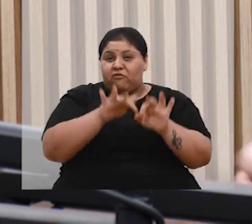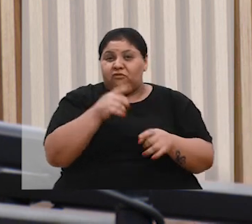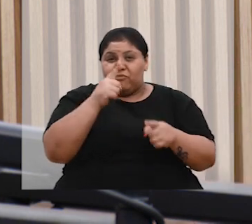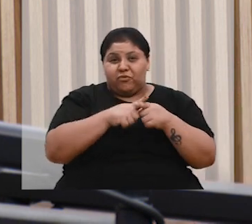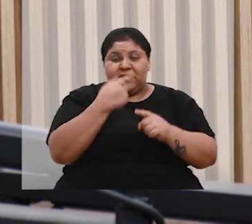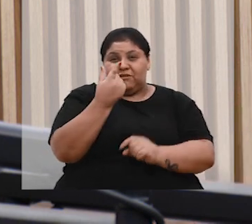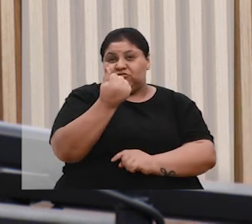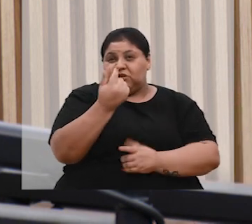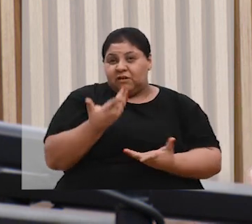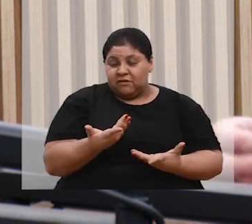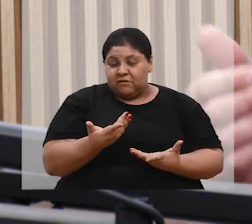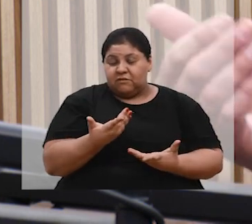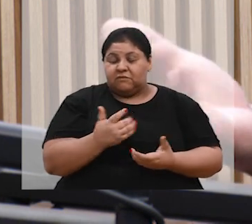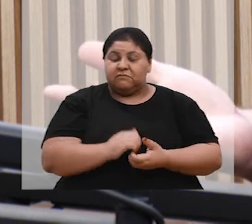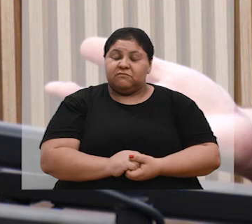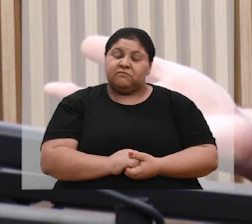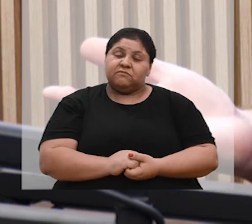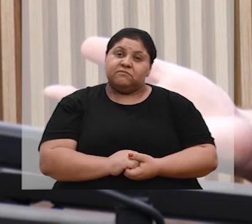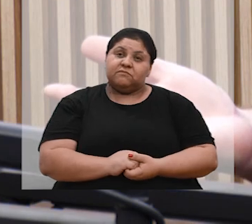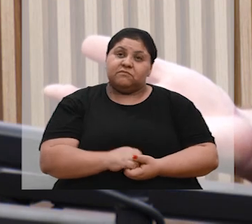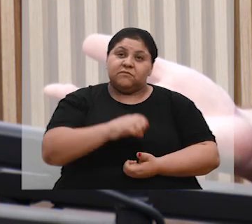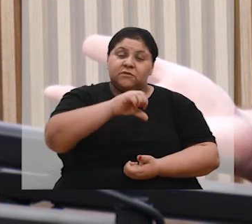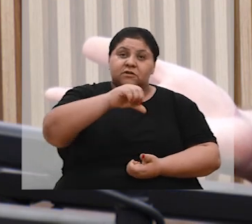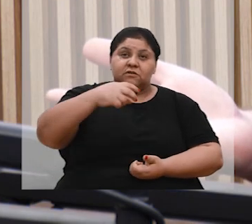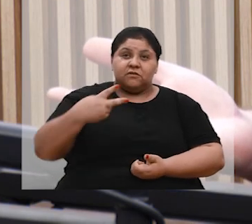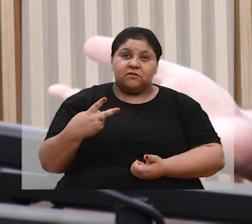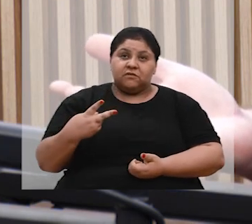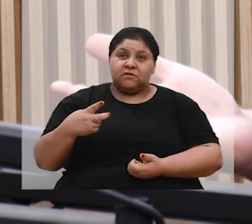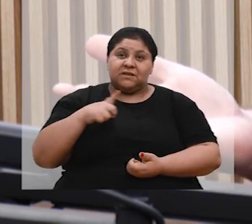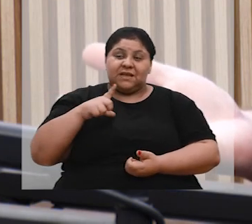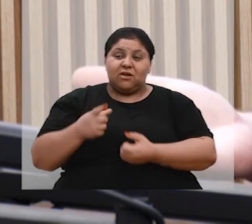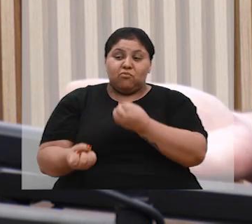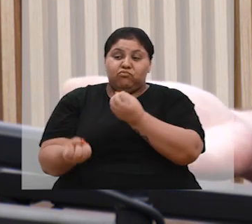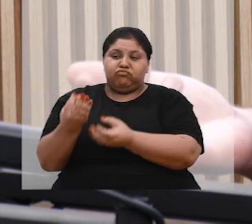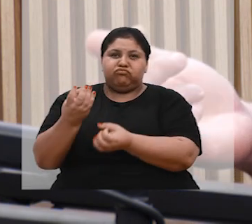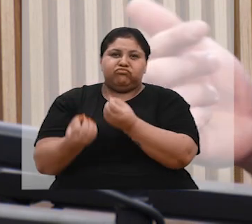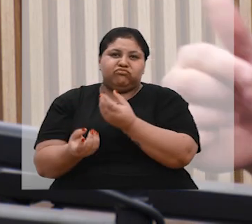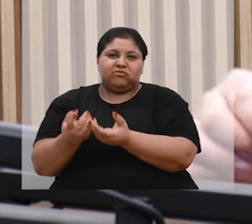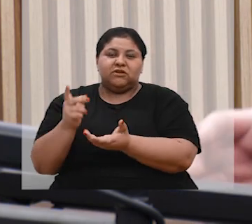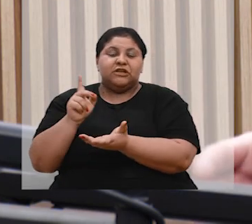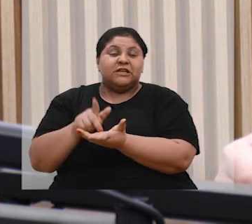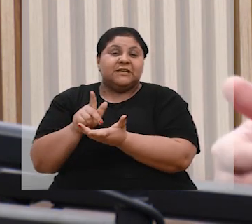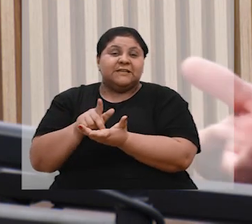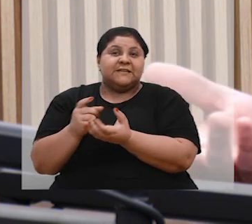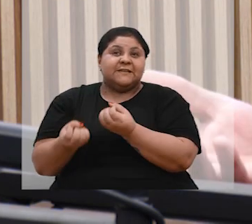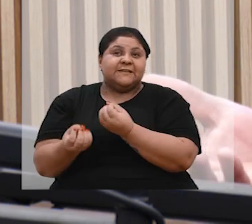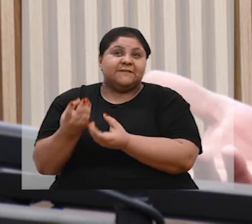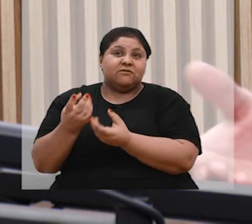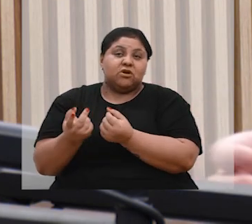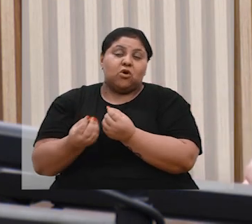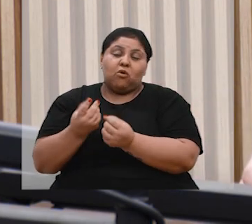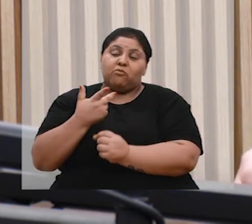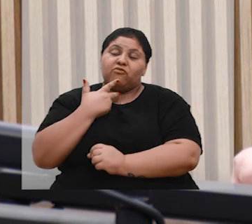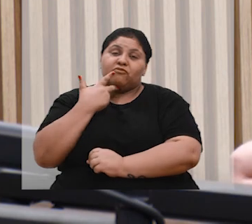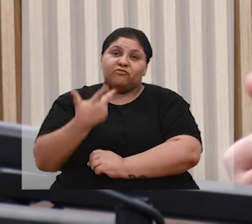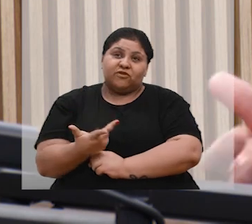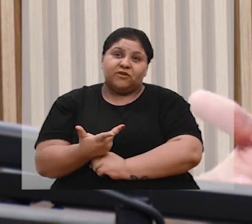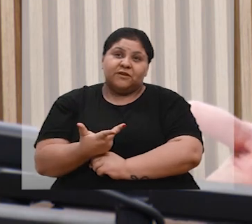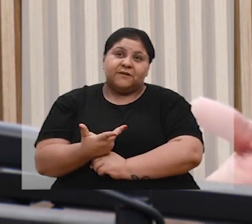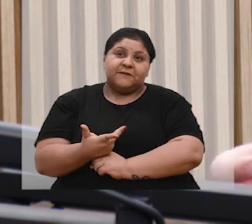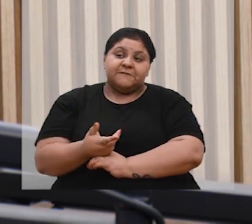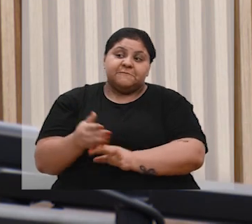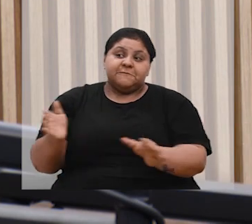de orçamento. E em 92 a gente tem um incêndio. E, na verdade, um incêndio como tu disse,